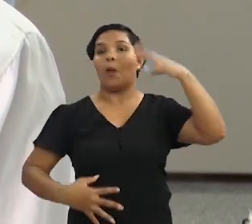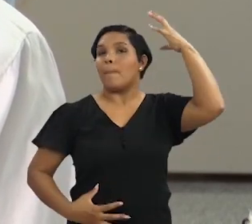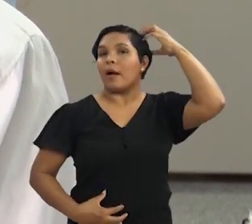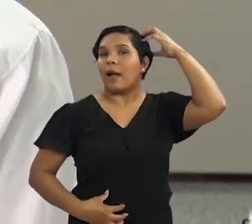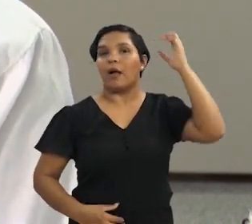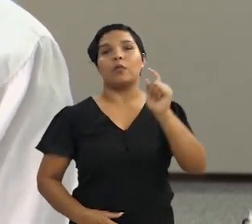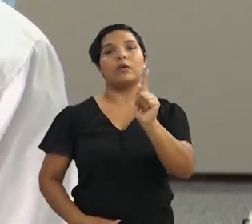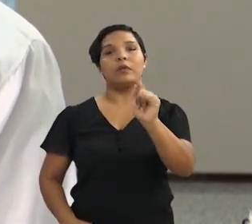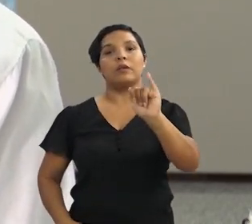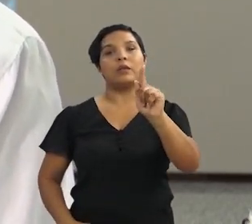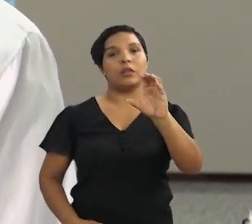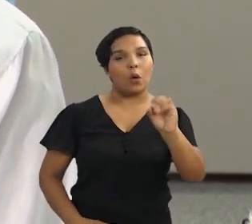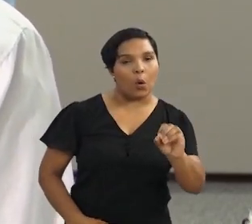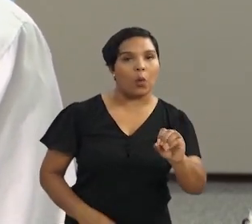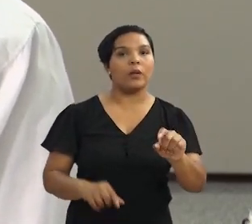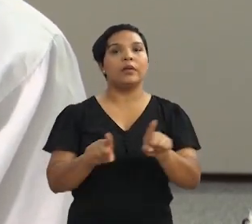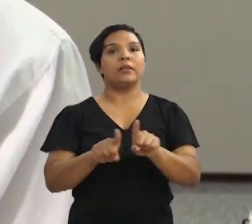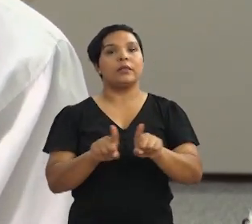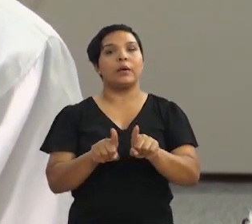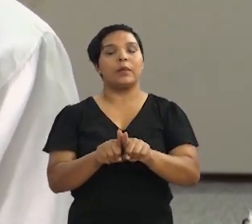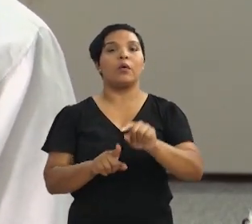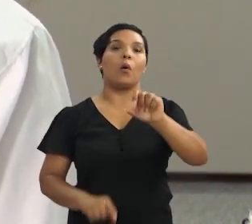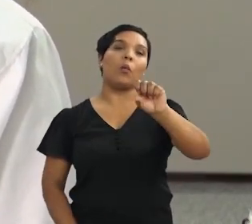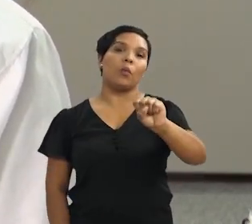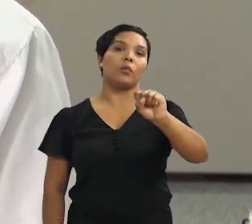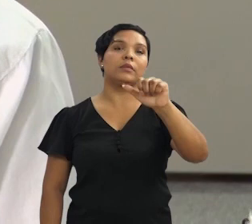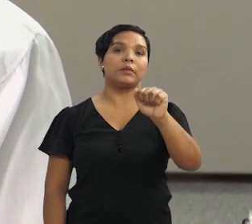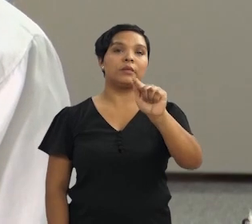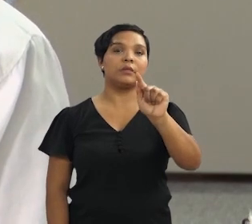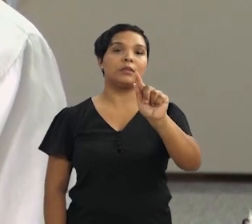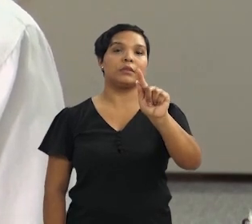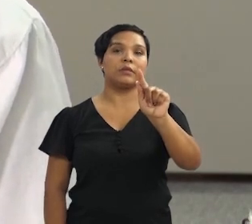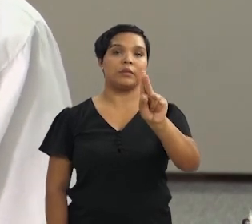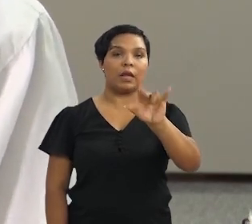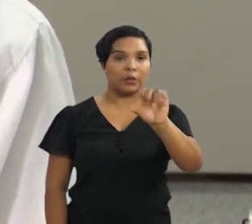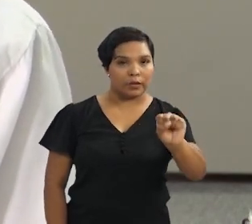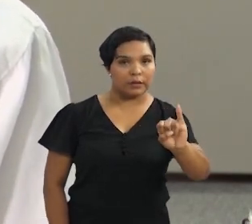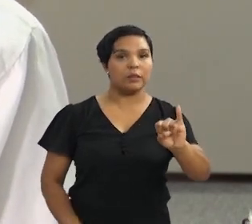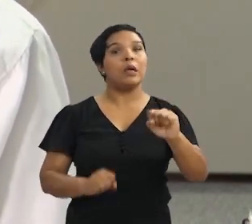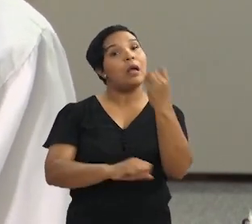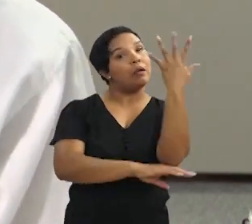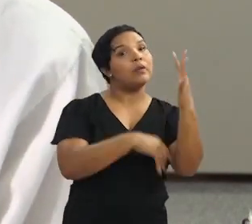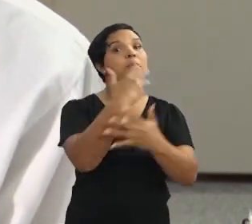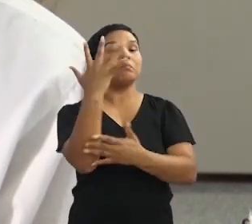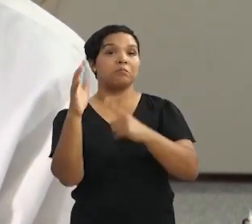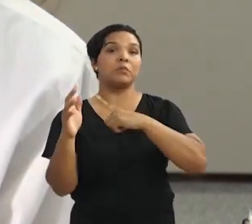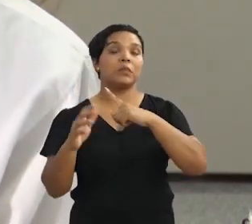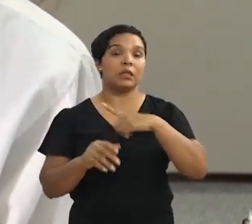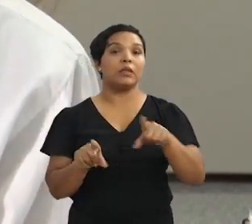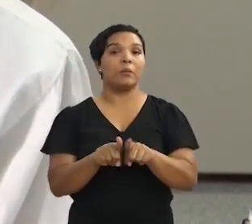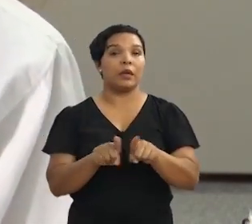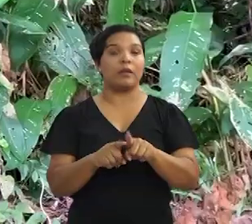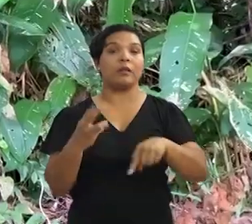lá tem o macaco guigó, né, que é endêmico, temos os saguis E é Mata Atlântica, então poderia ter os